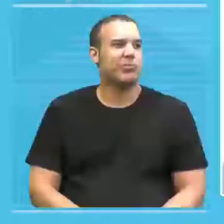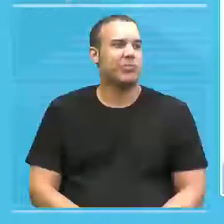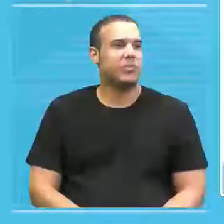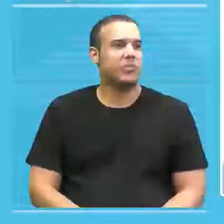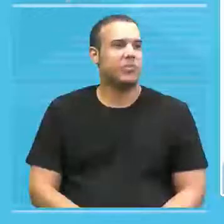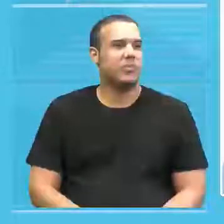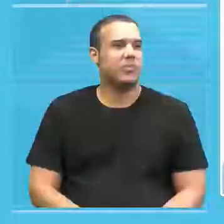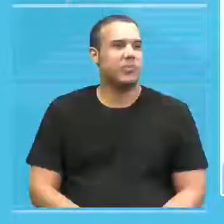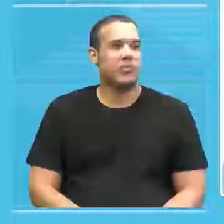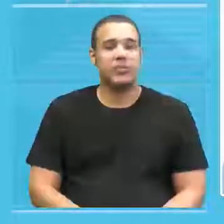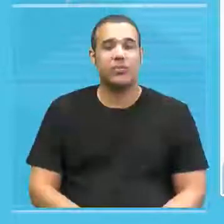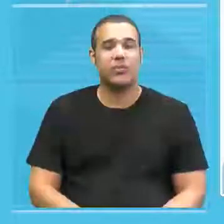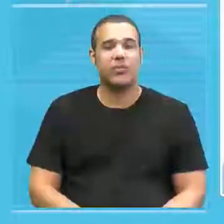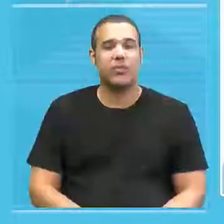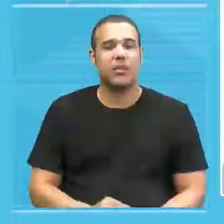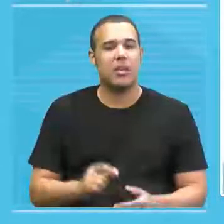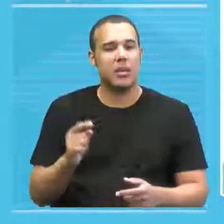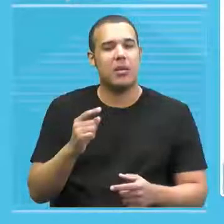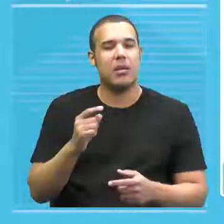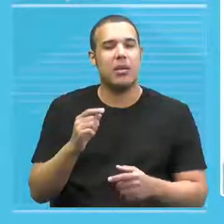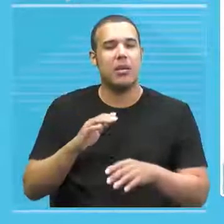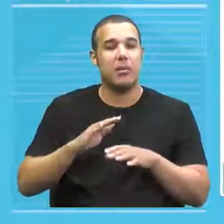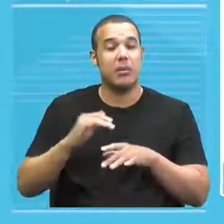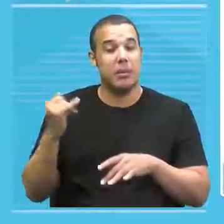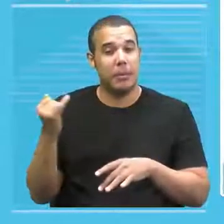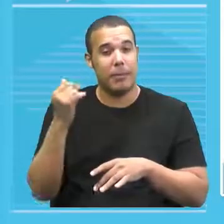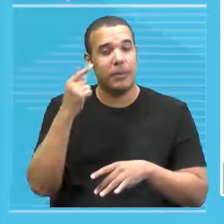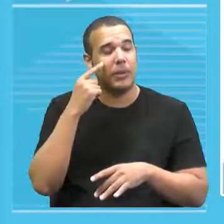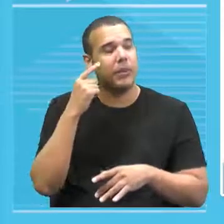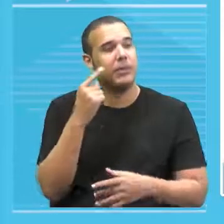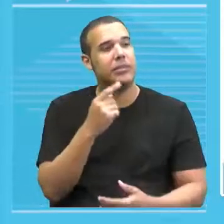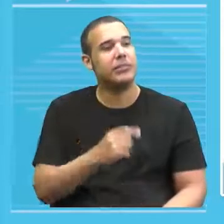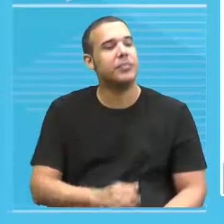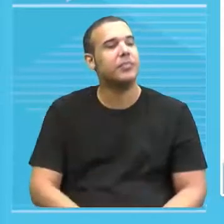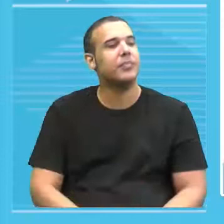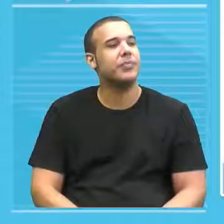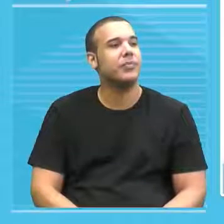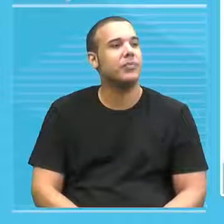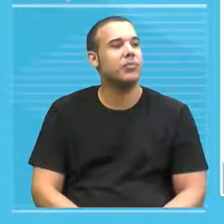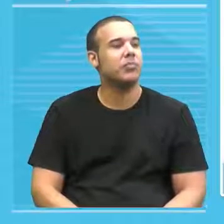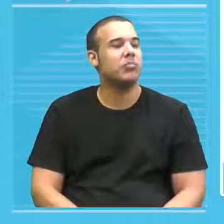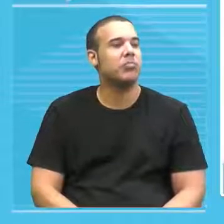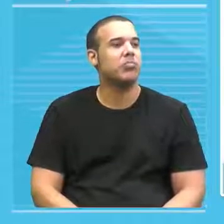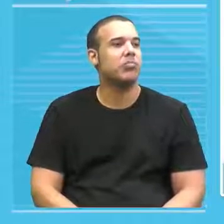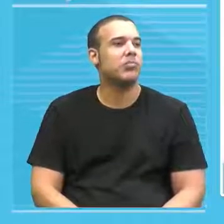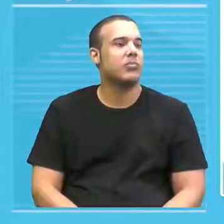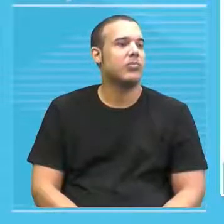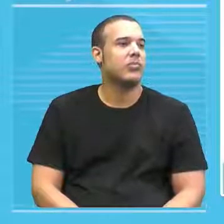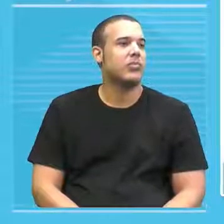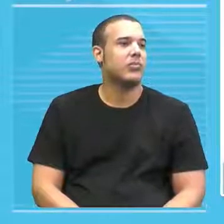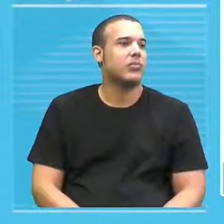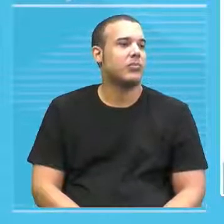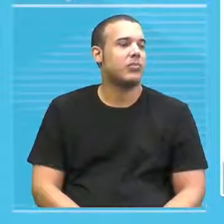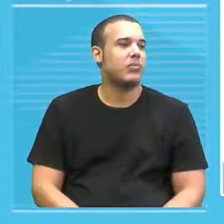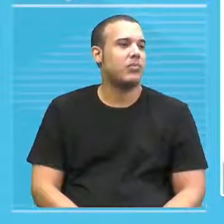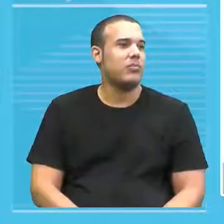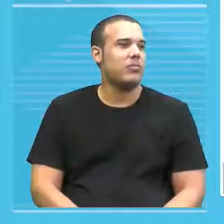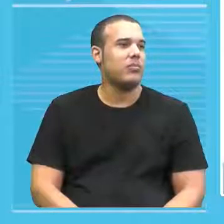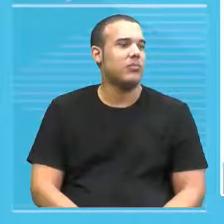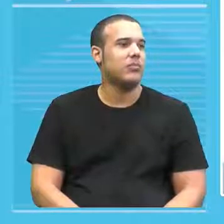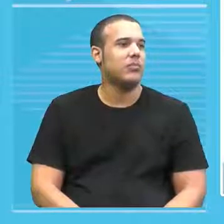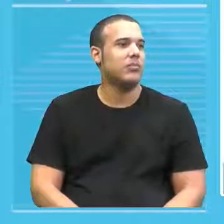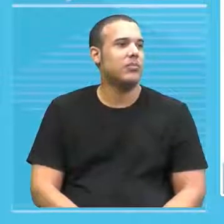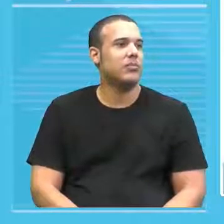a exclusão ela é uma marca é uma característica e da globalização a